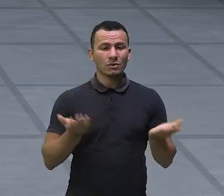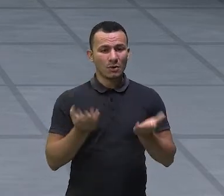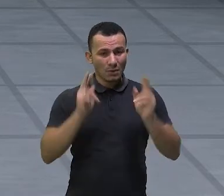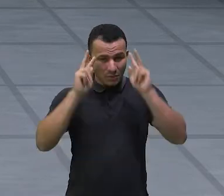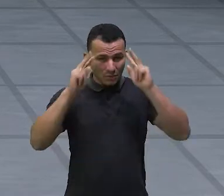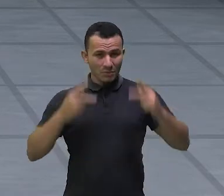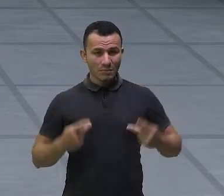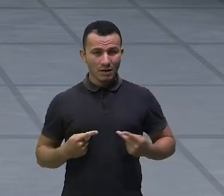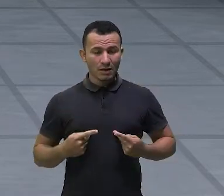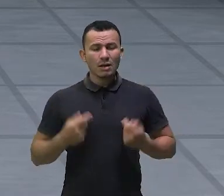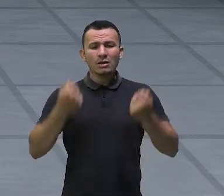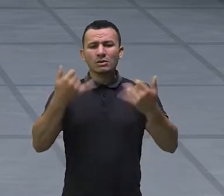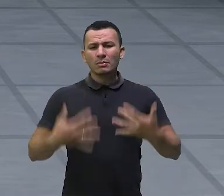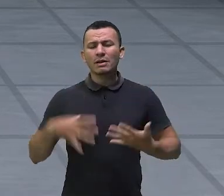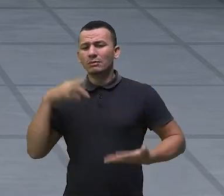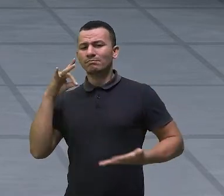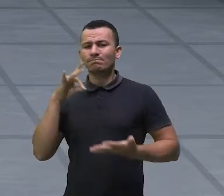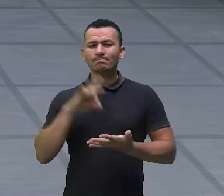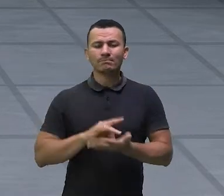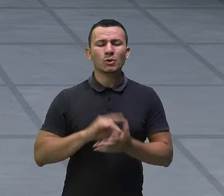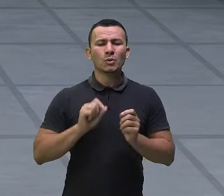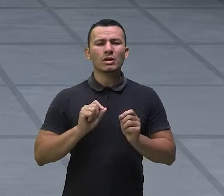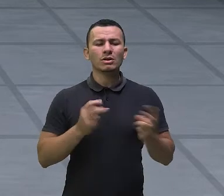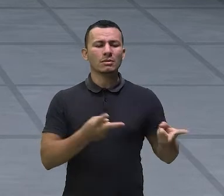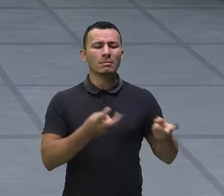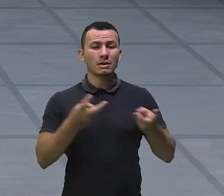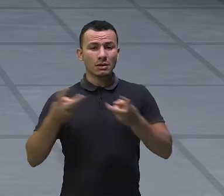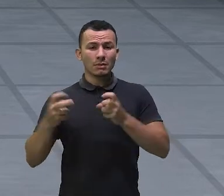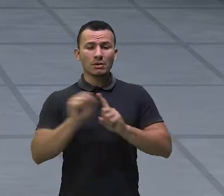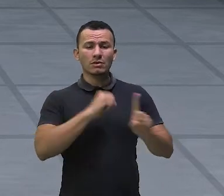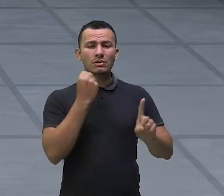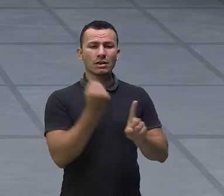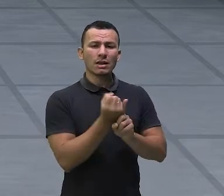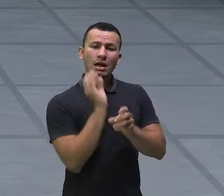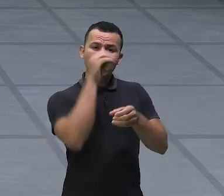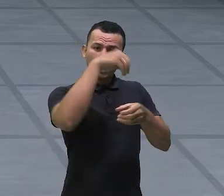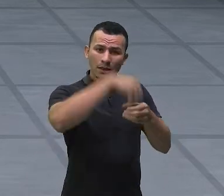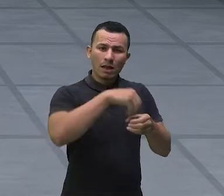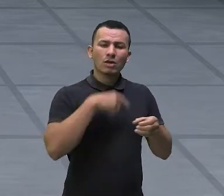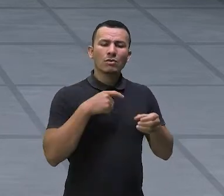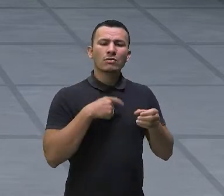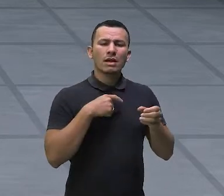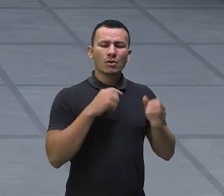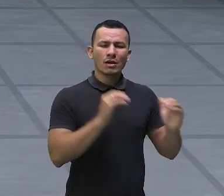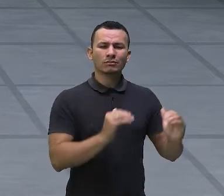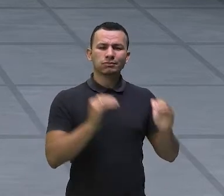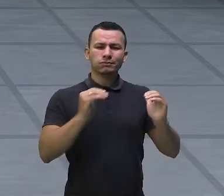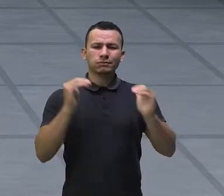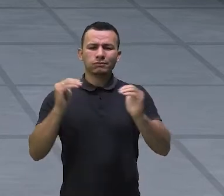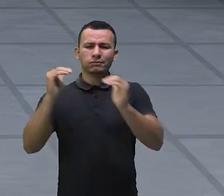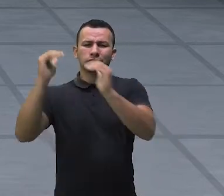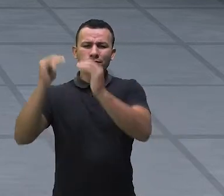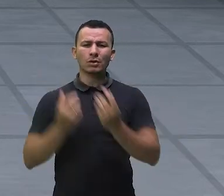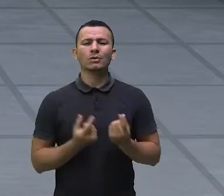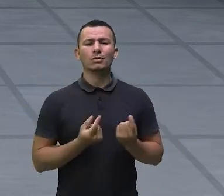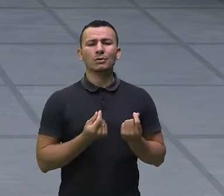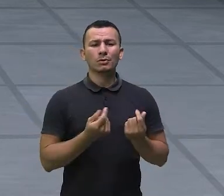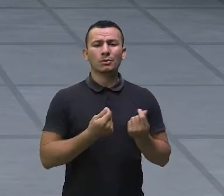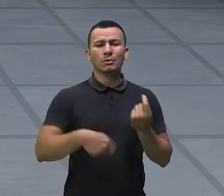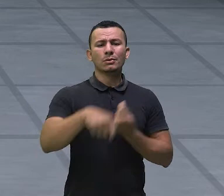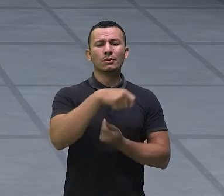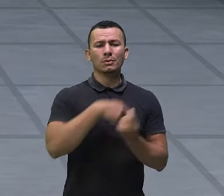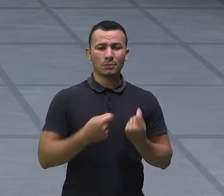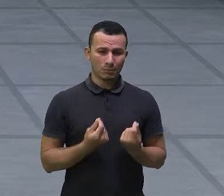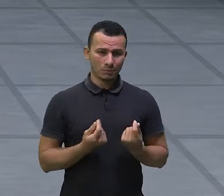está definida pela posição do homem dentro da sociedade em relação à sua